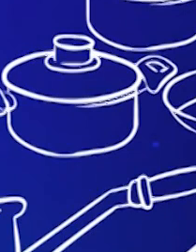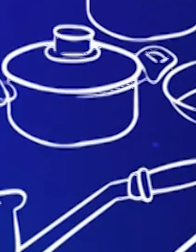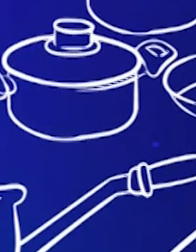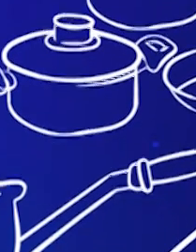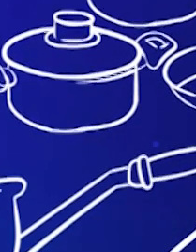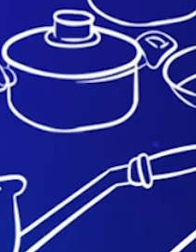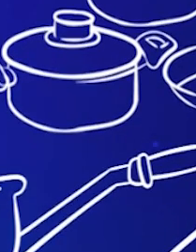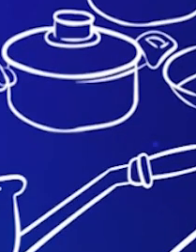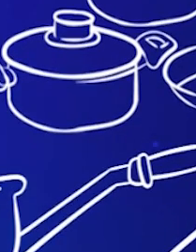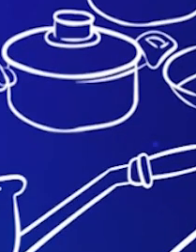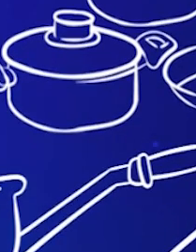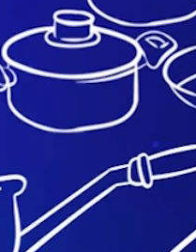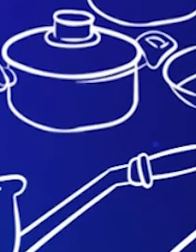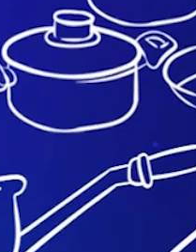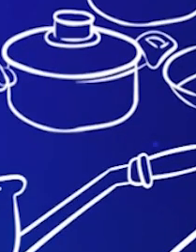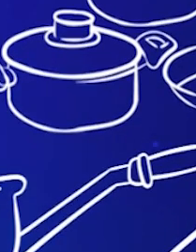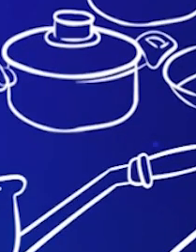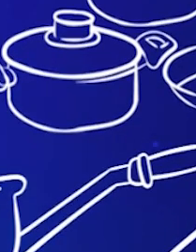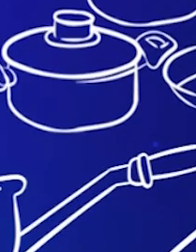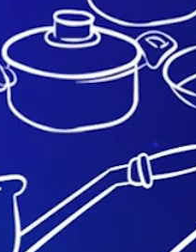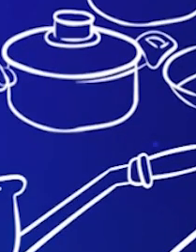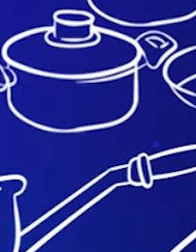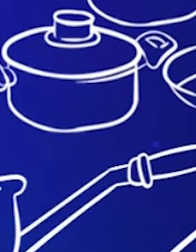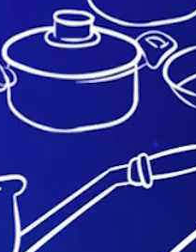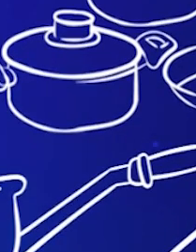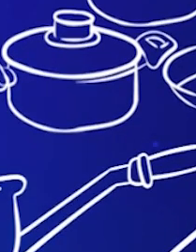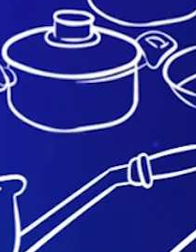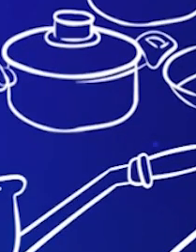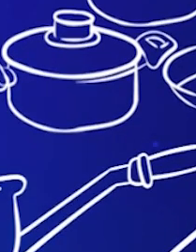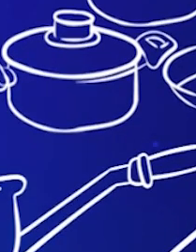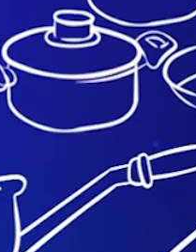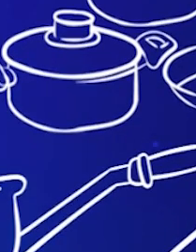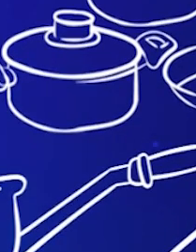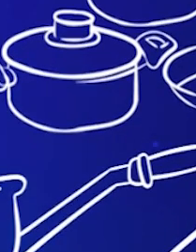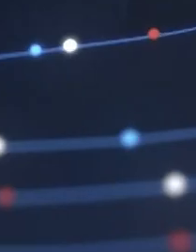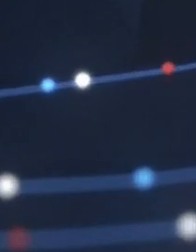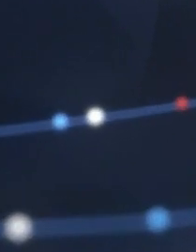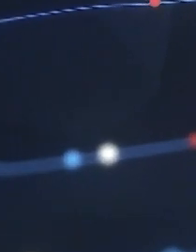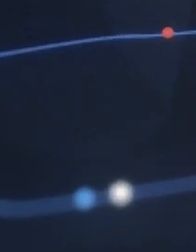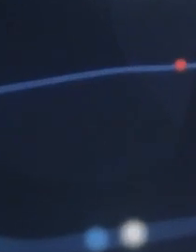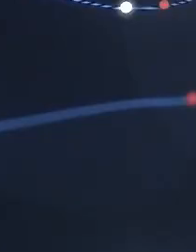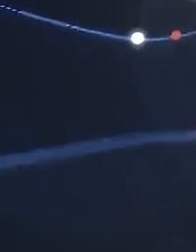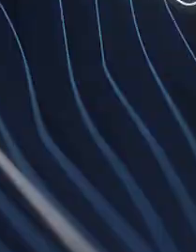valer. Jurunense Home Center, é melhor e mais barato.